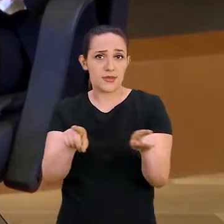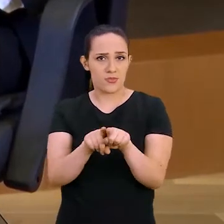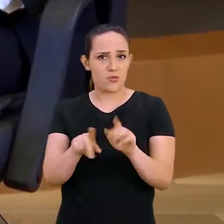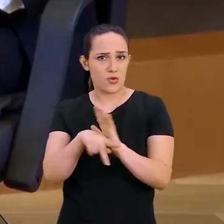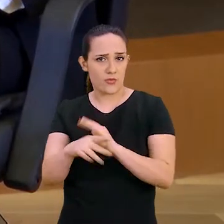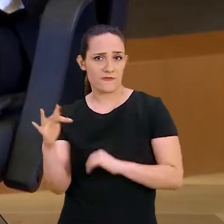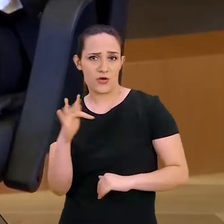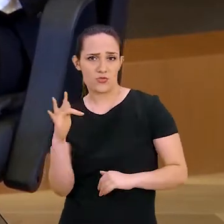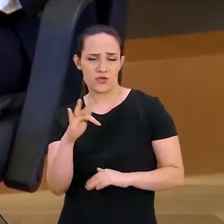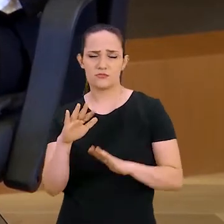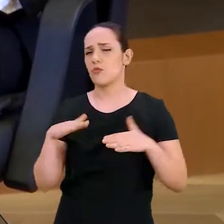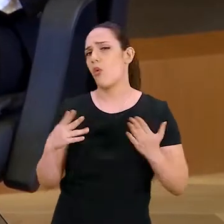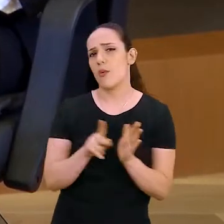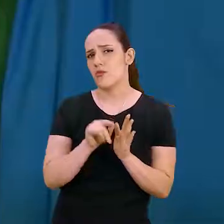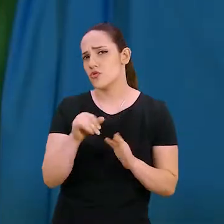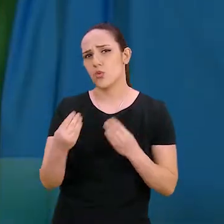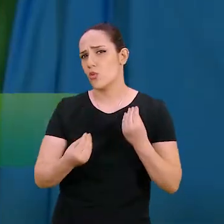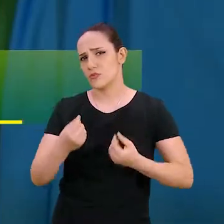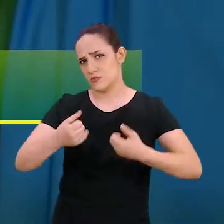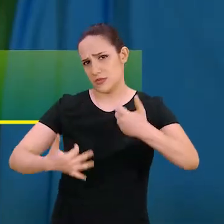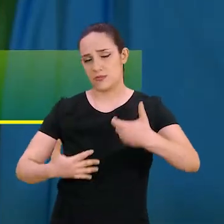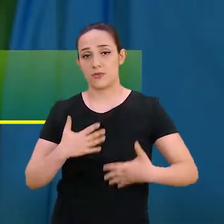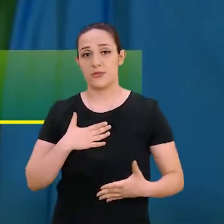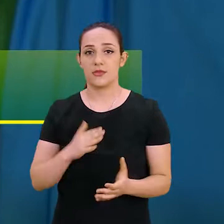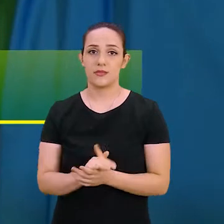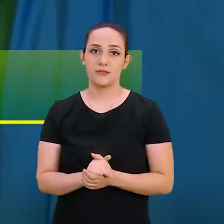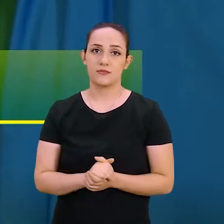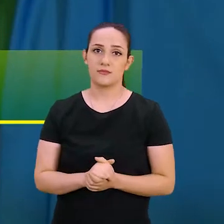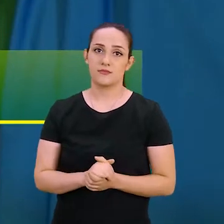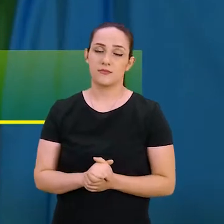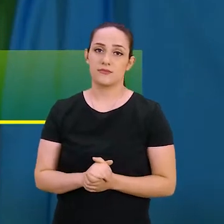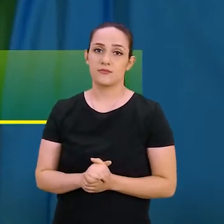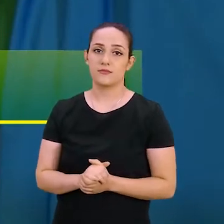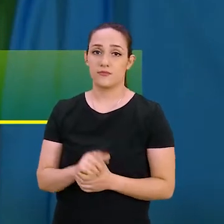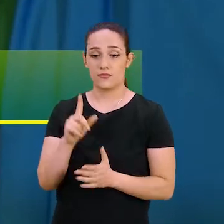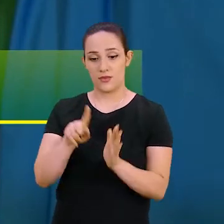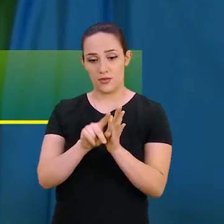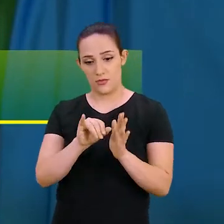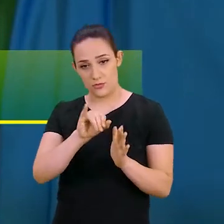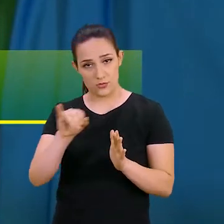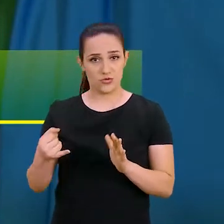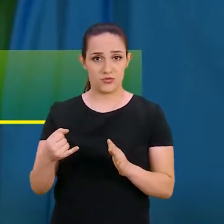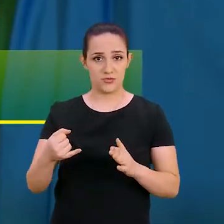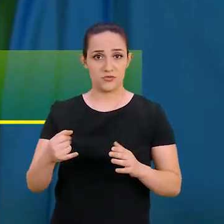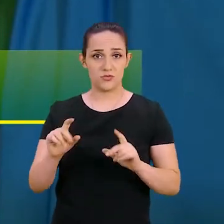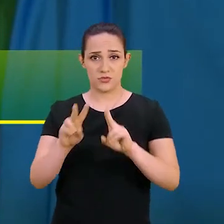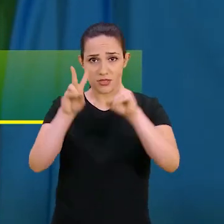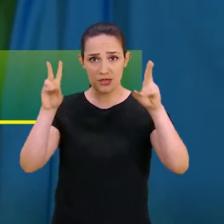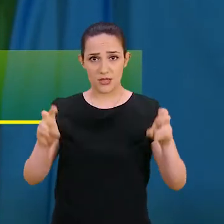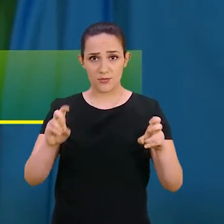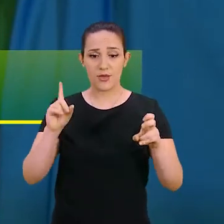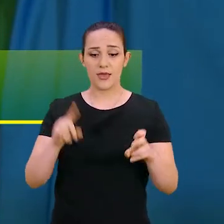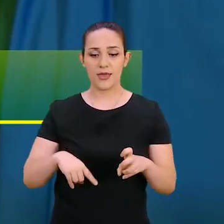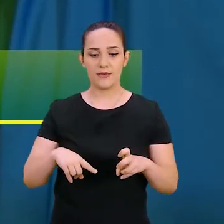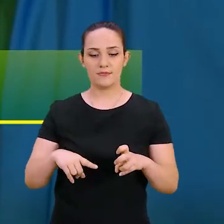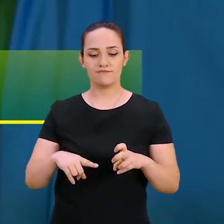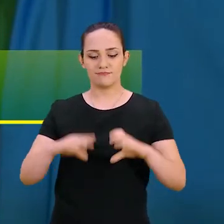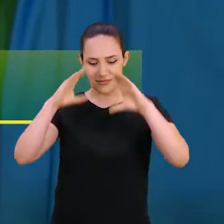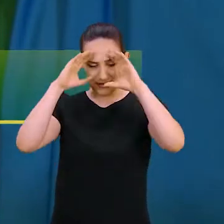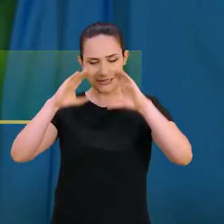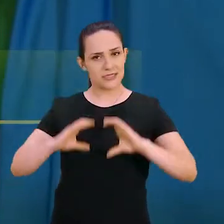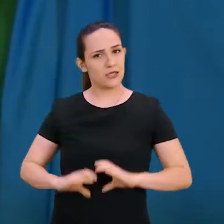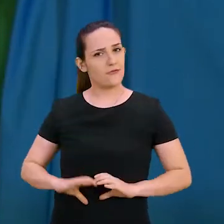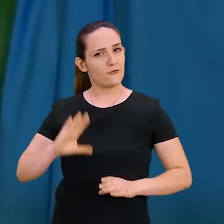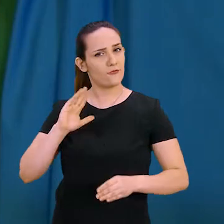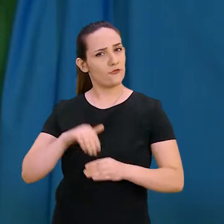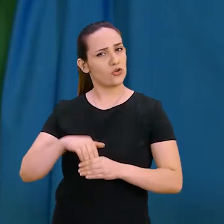projeto é esse? Do que ele se trata? Bom, o projeto, ele aborda a questão de cidadania, voto